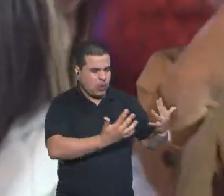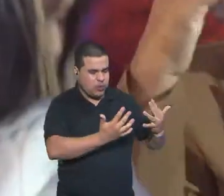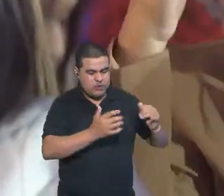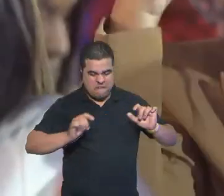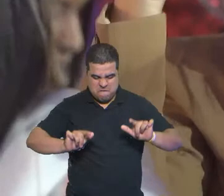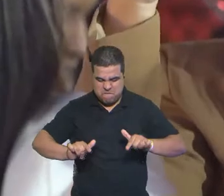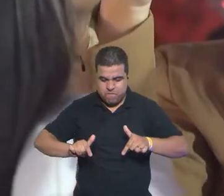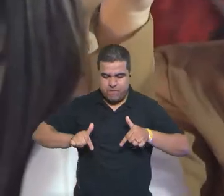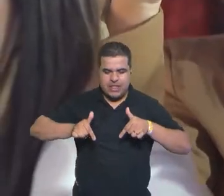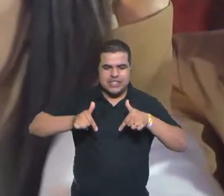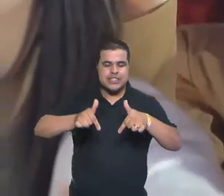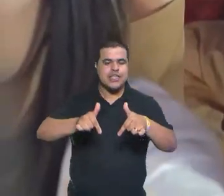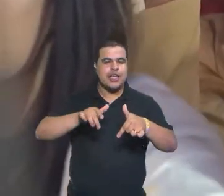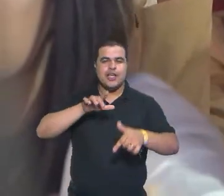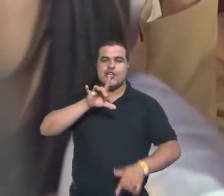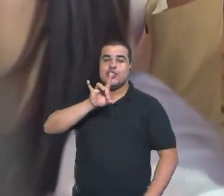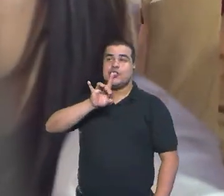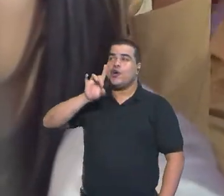se for